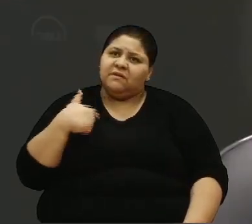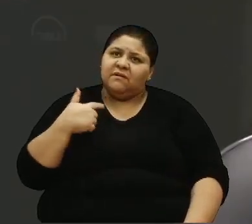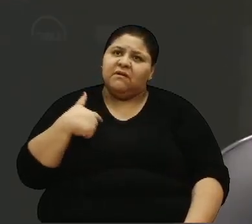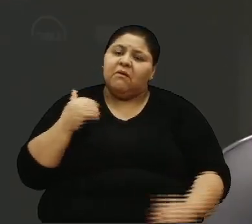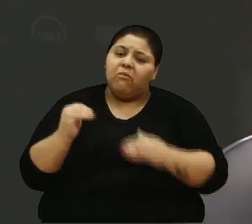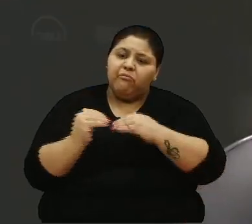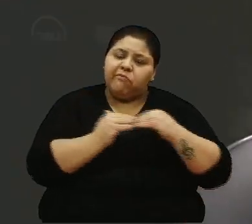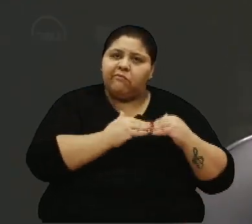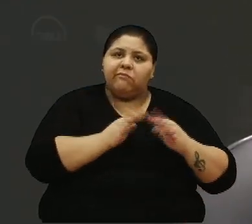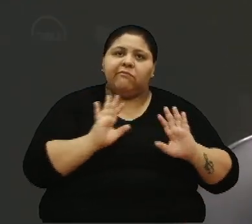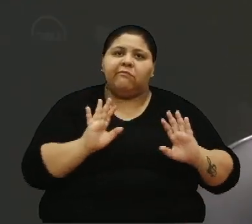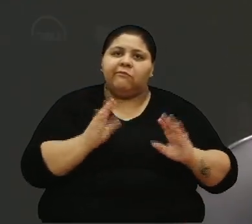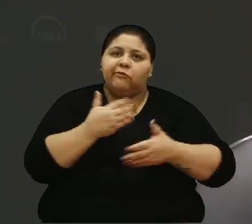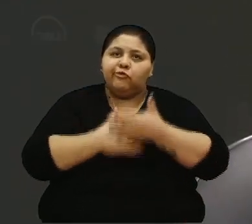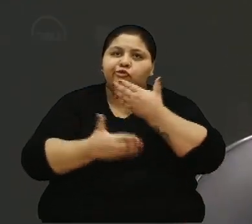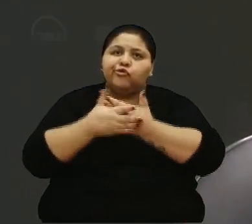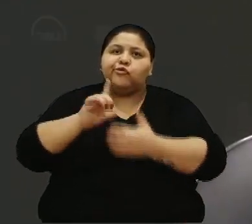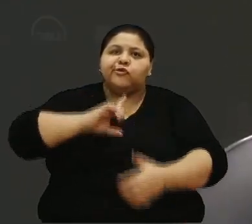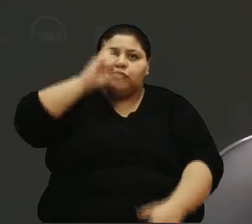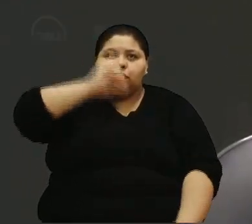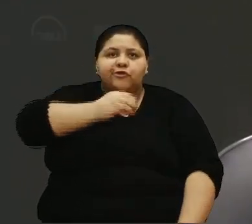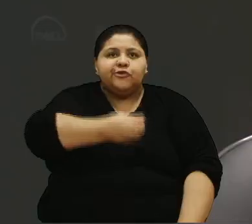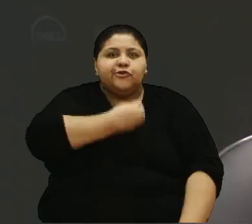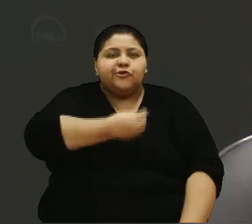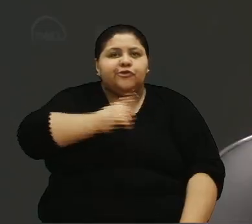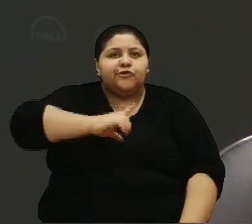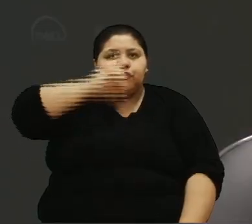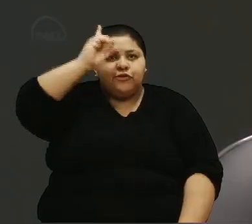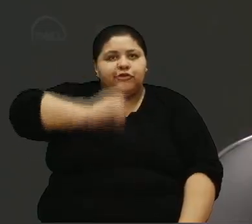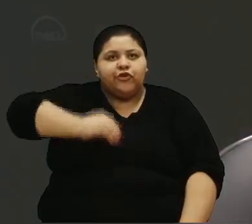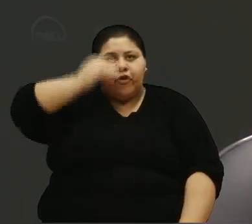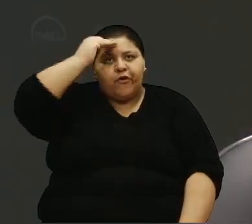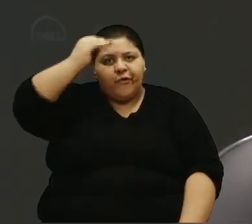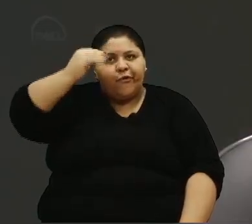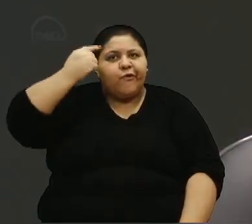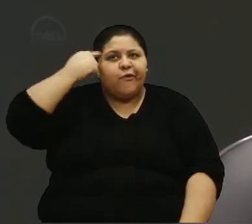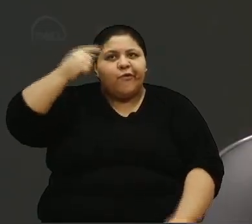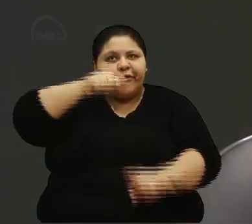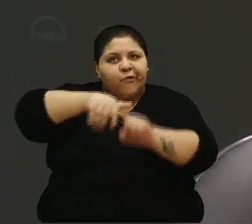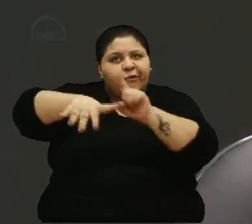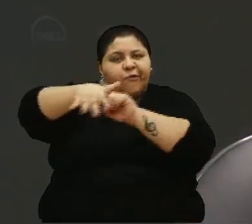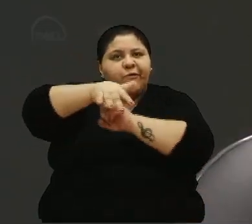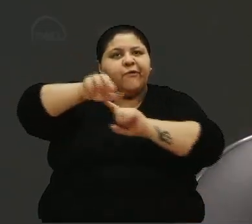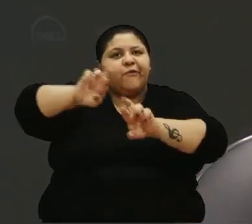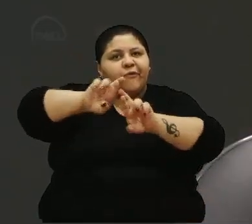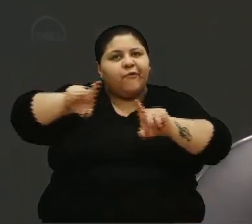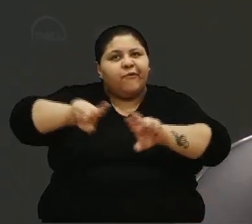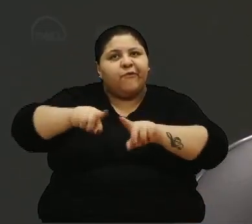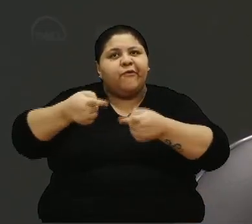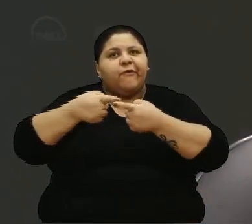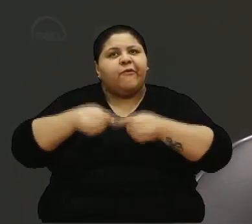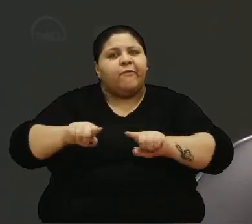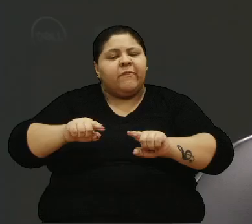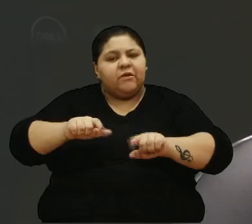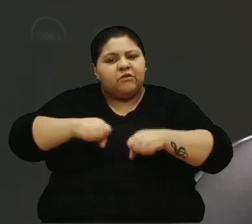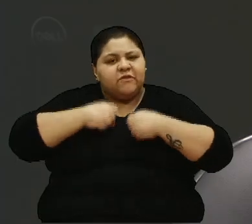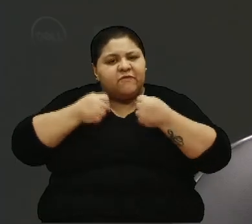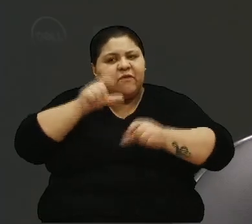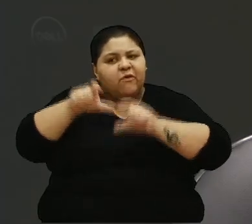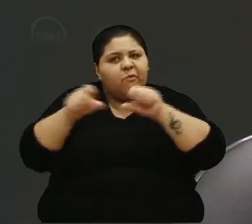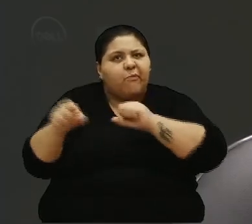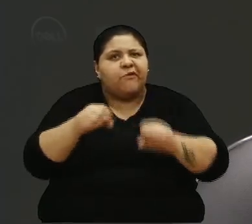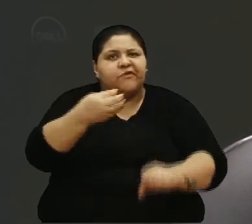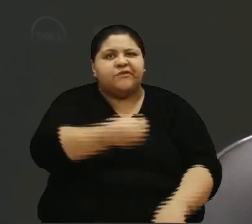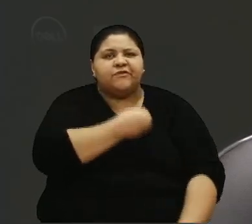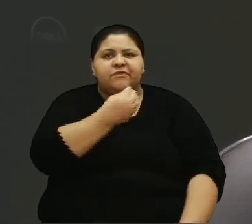linear nisso. Que todos tenham direito à vida, que todos tenham direito ao respeito. A gente pensa a sociedade diferente, mas eu sou um ferrenho defensor que as pessoas possam